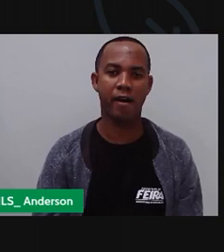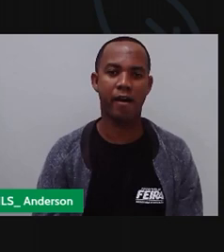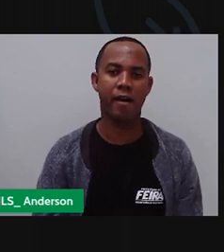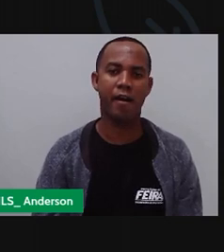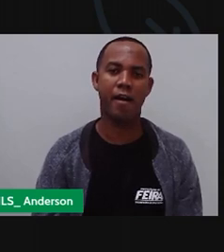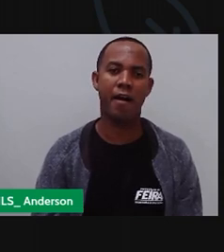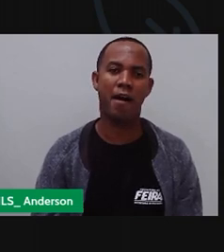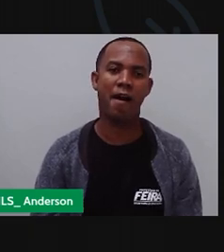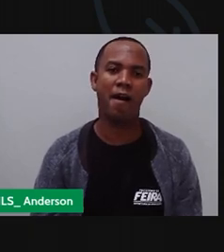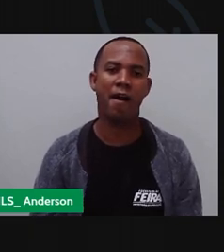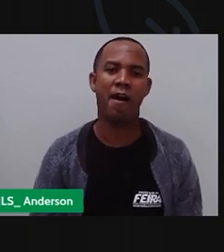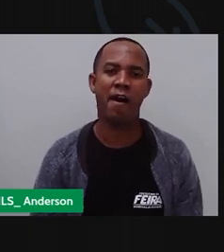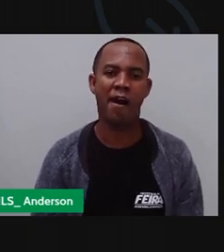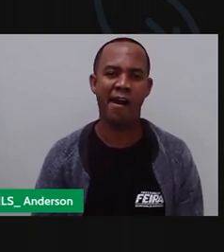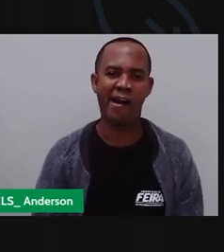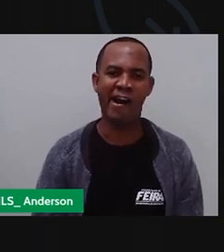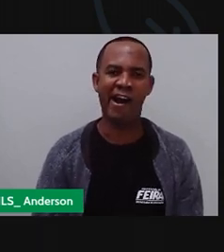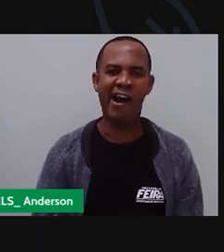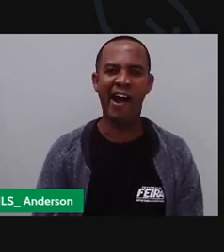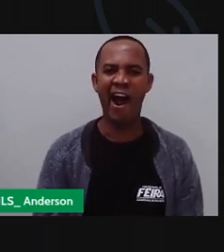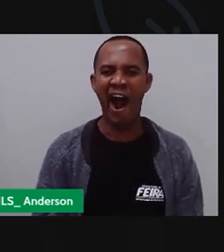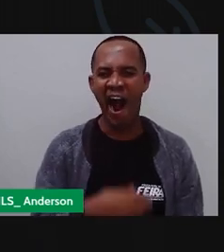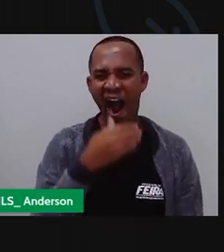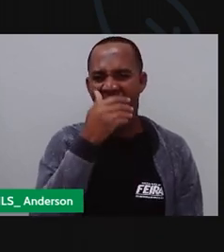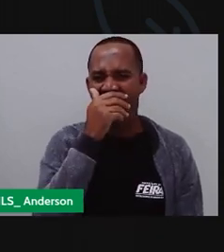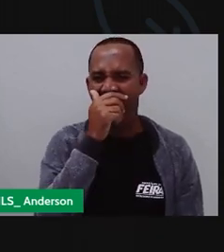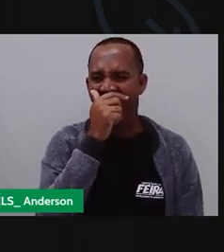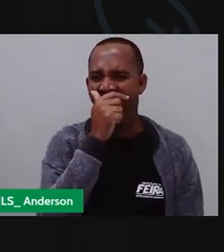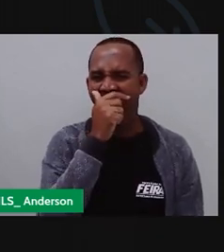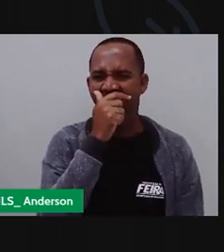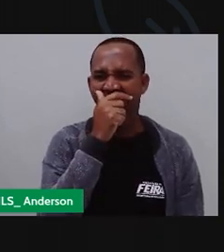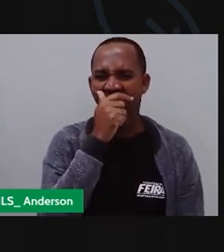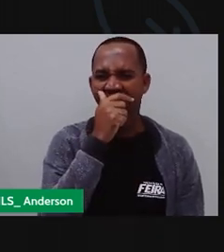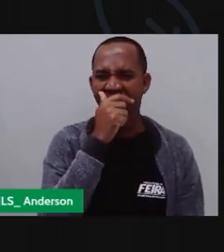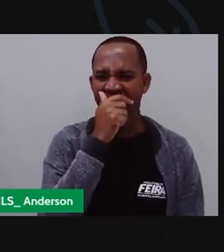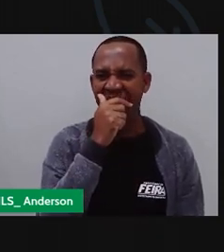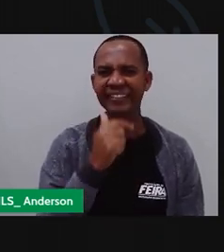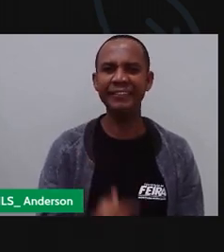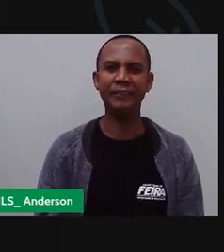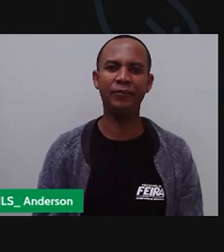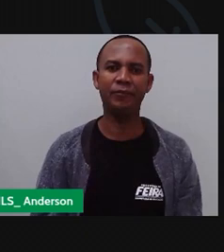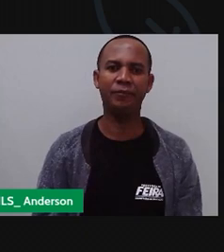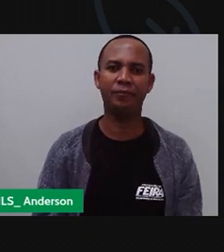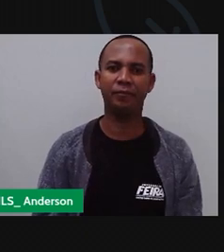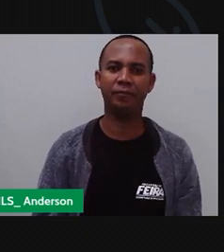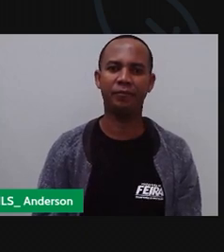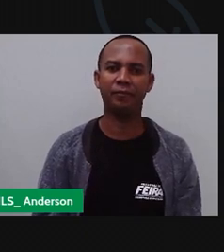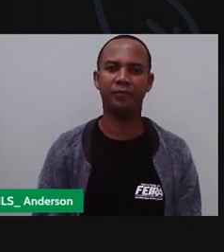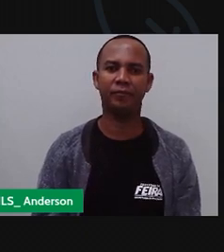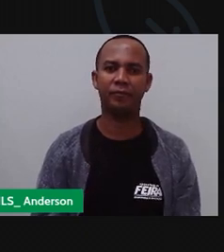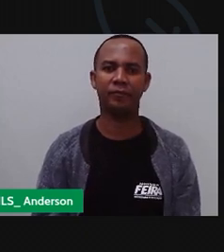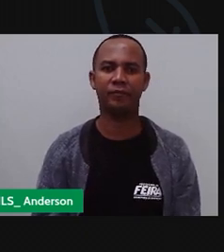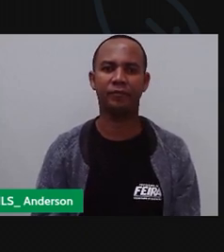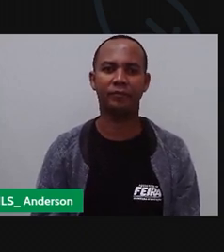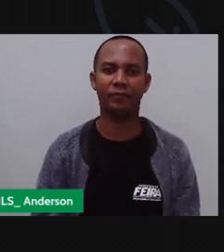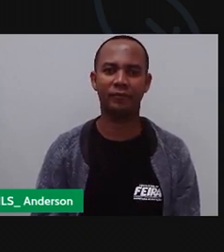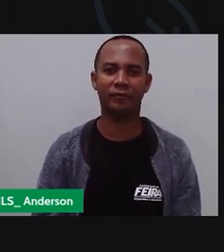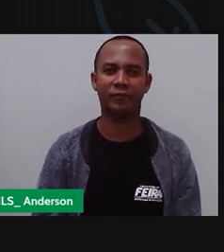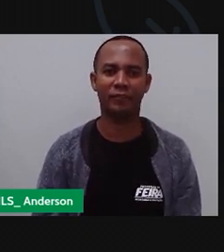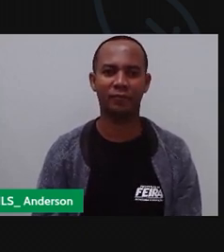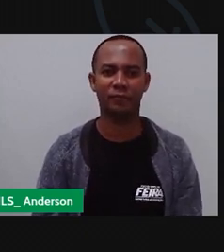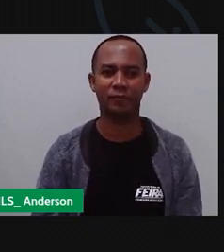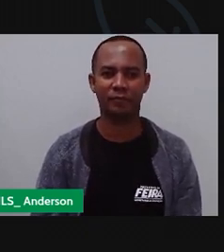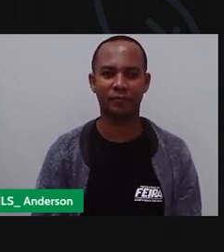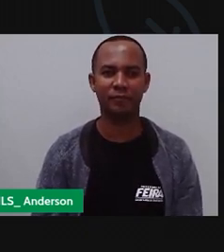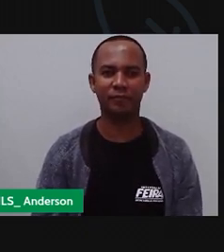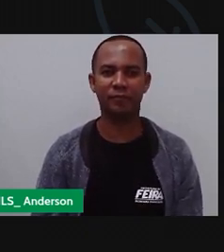livro crescendo. Era pra cortar, tirar um pouco da luz, mas... O Anderson disse que dá pra ver, tranquilo.